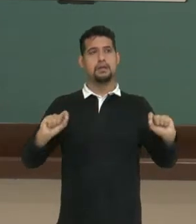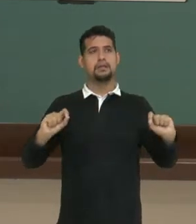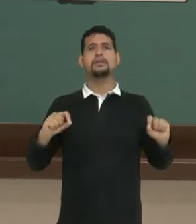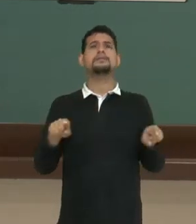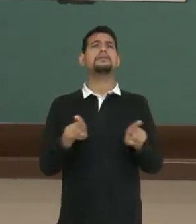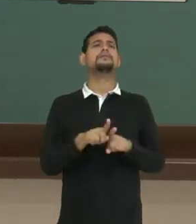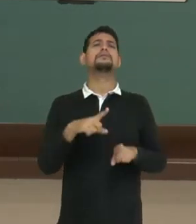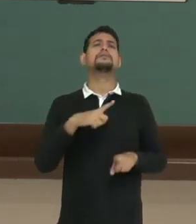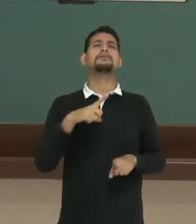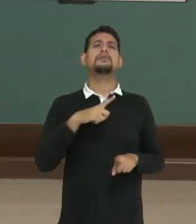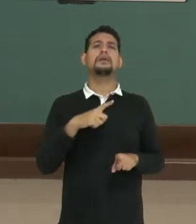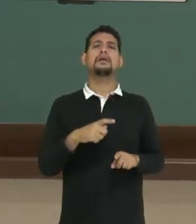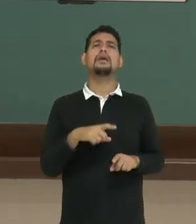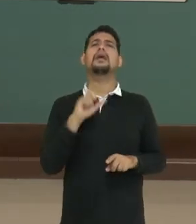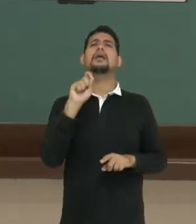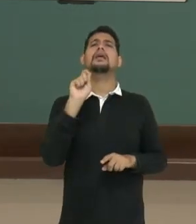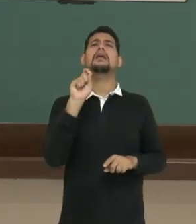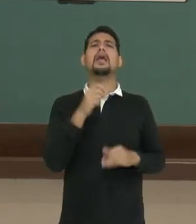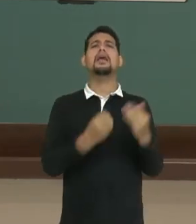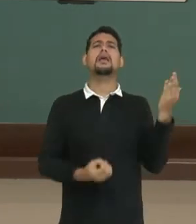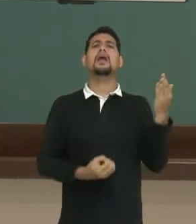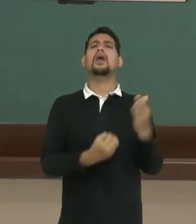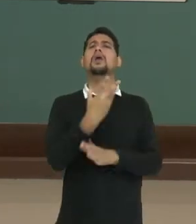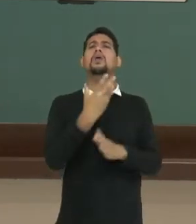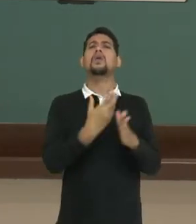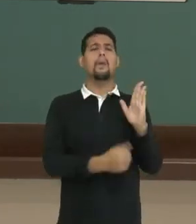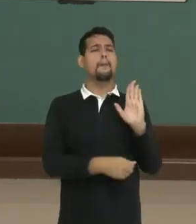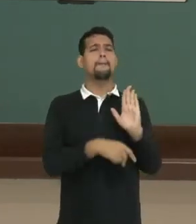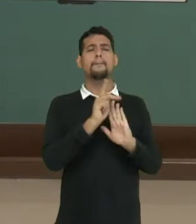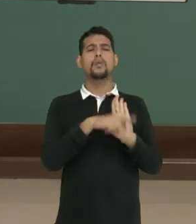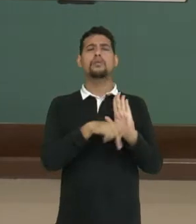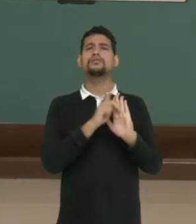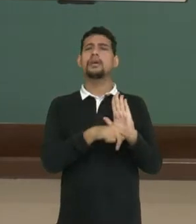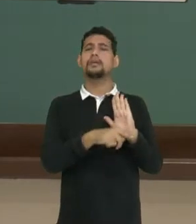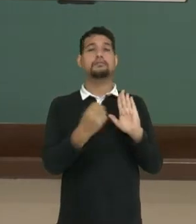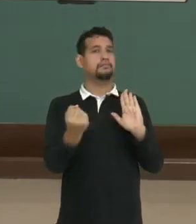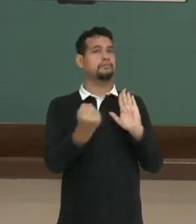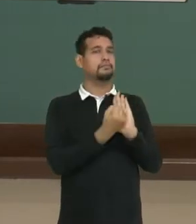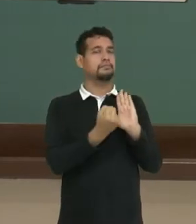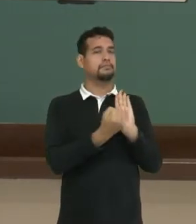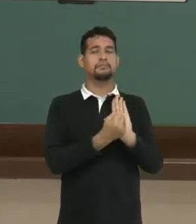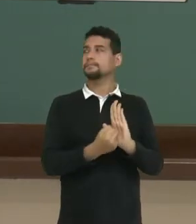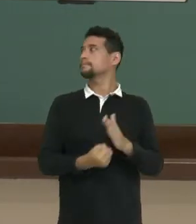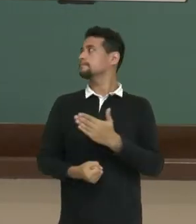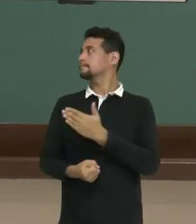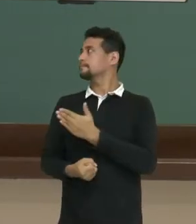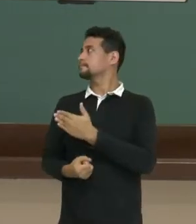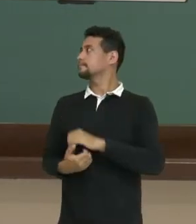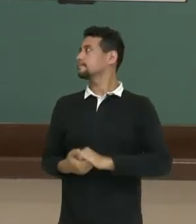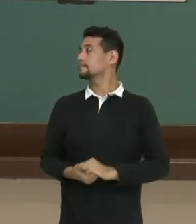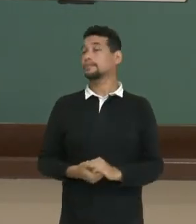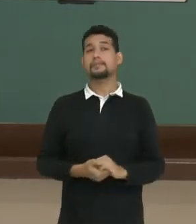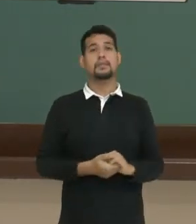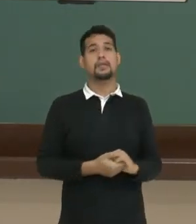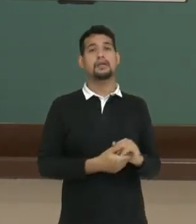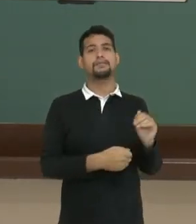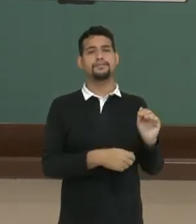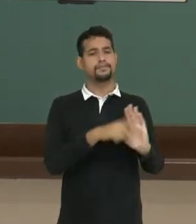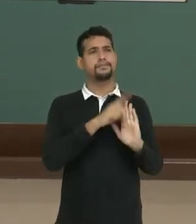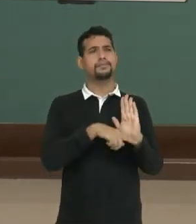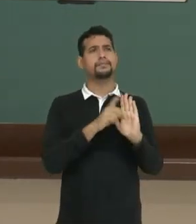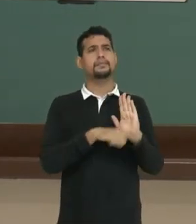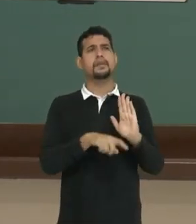nós temos ali quem que está patrocinando essa campanha de publicidade, né? Então, esse cartaz de campanha